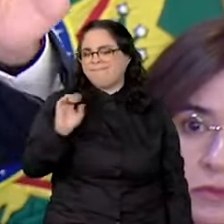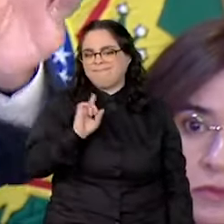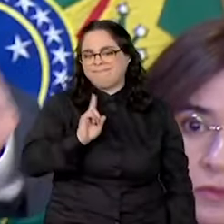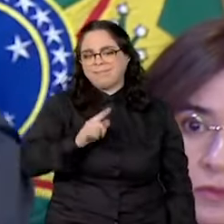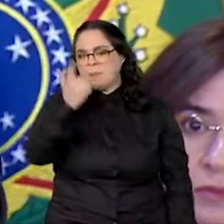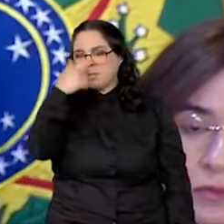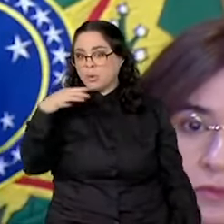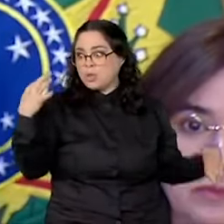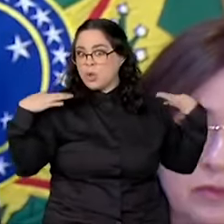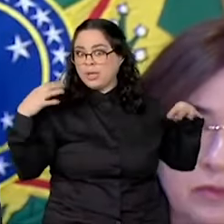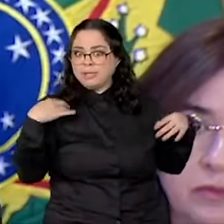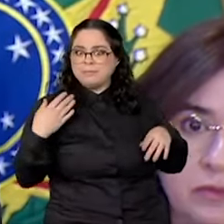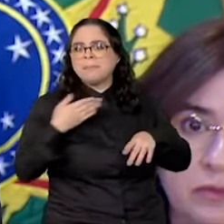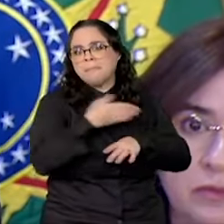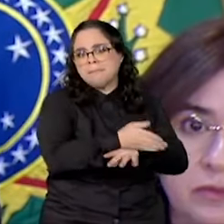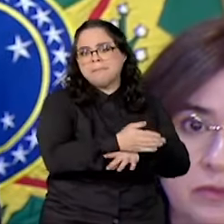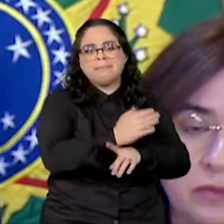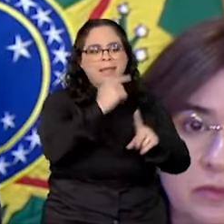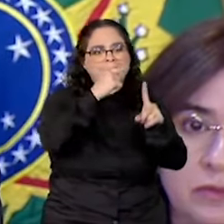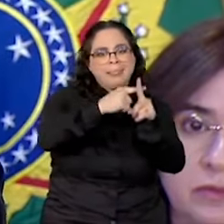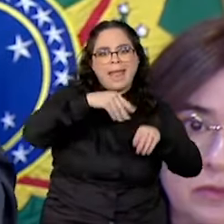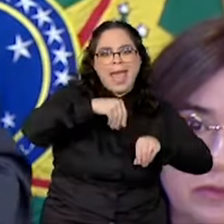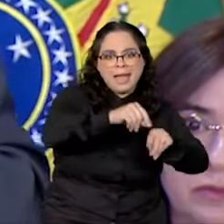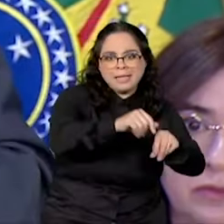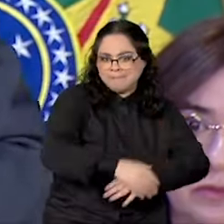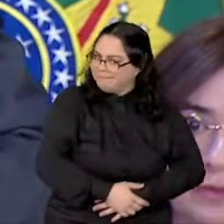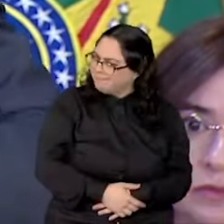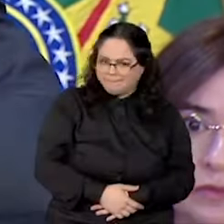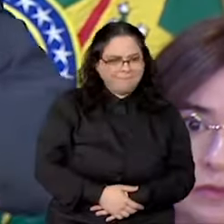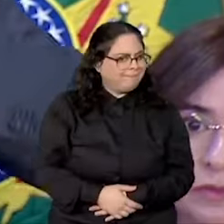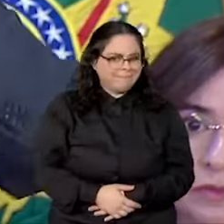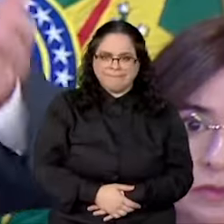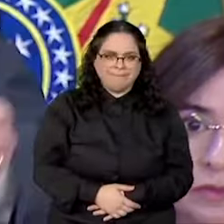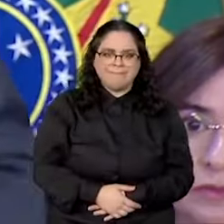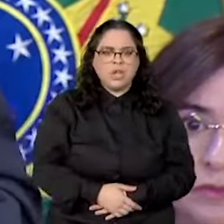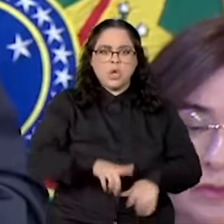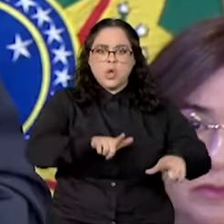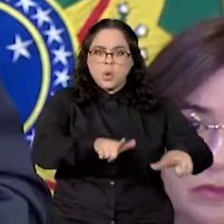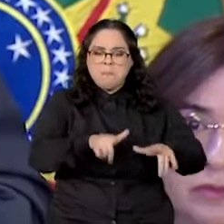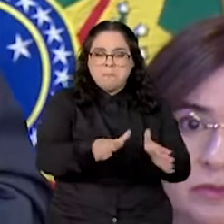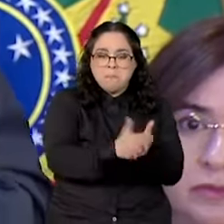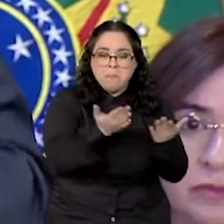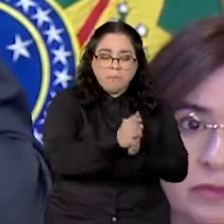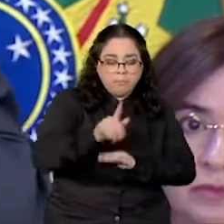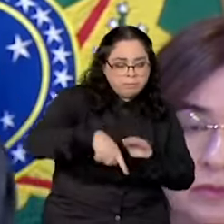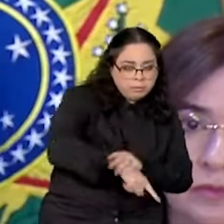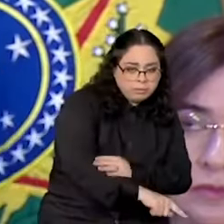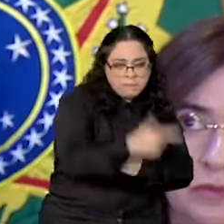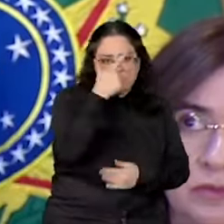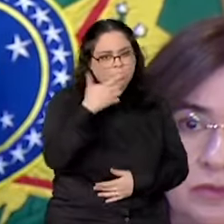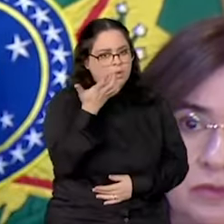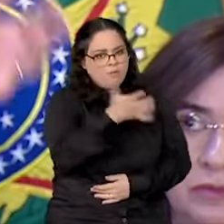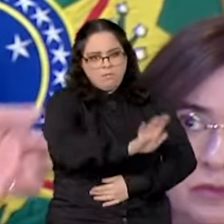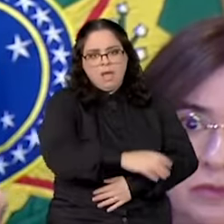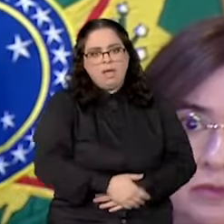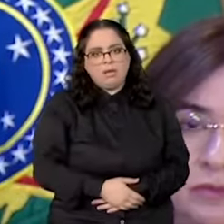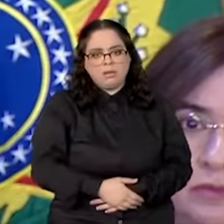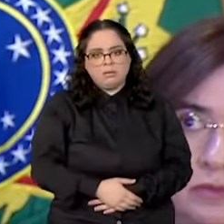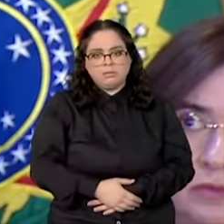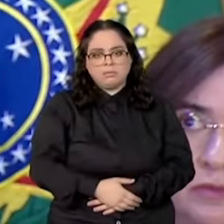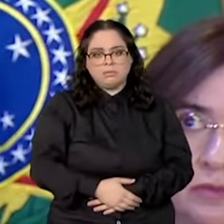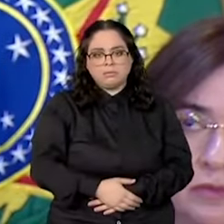visita de turismo em cemitério. Ninguém quer fazer visita de turismo em lugar de muita pobreza. Ninguém quer fazer turismo em campo